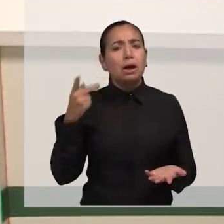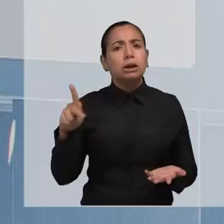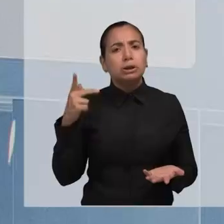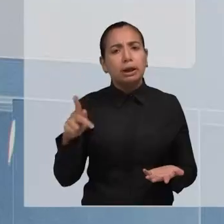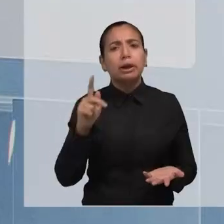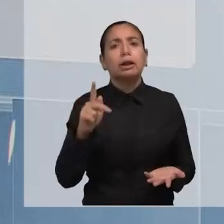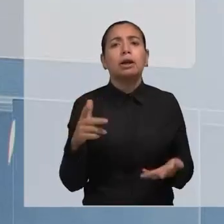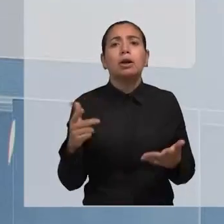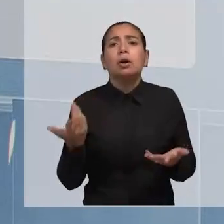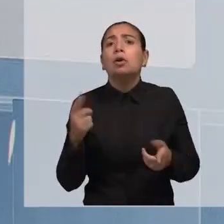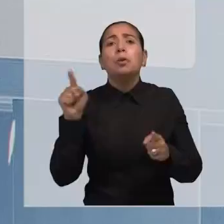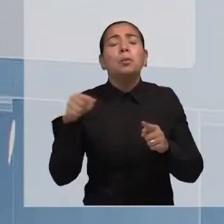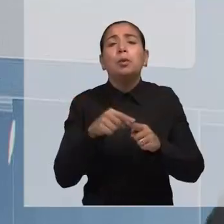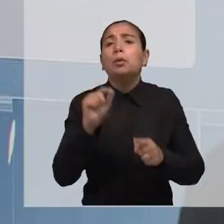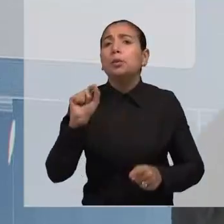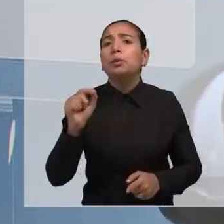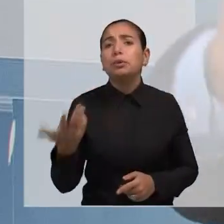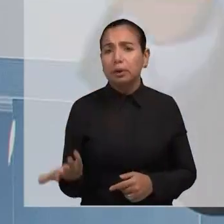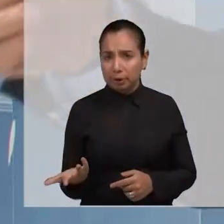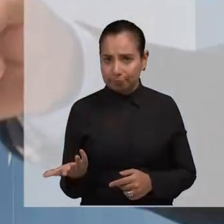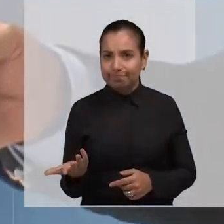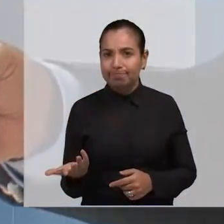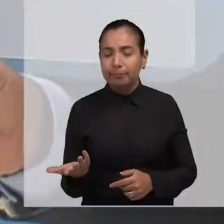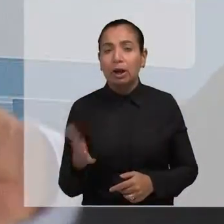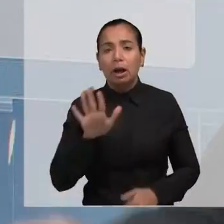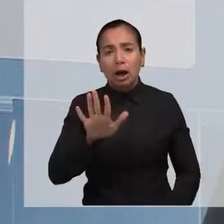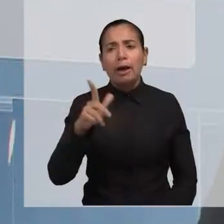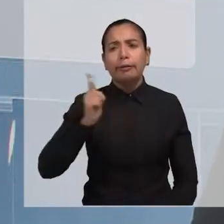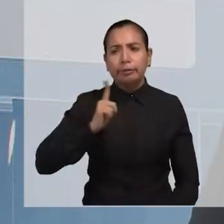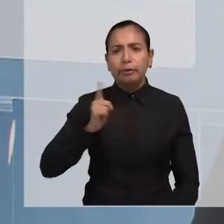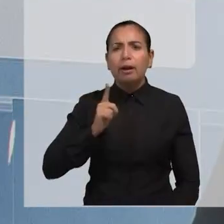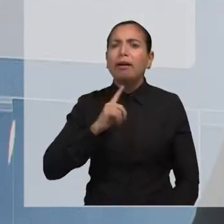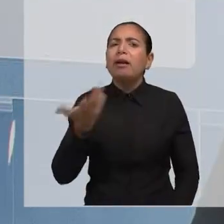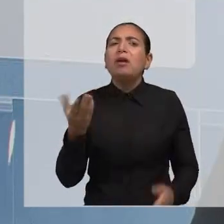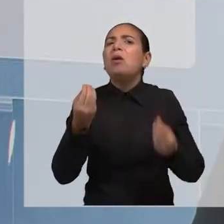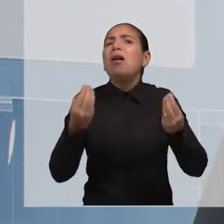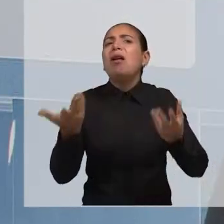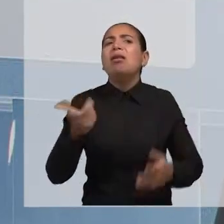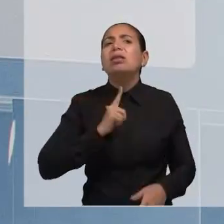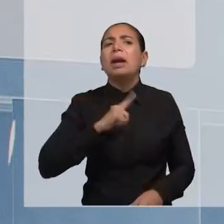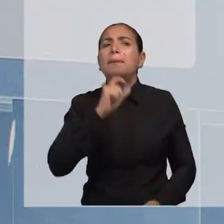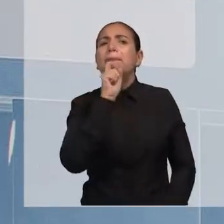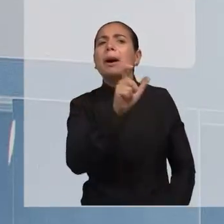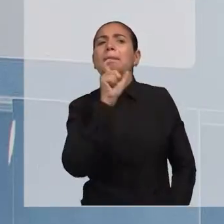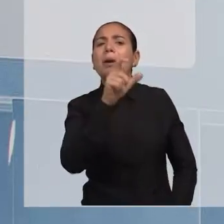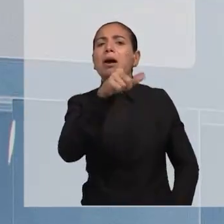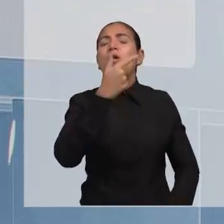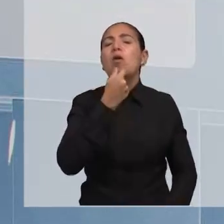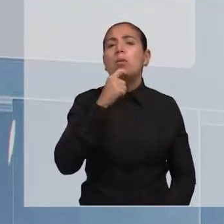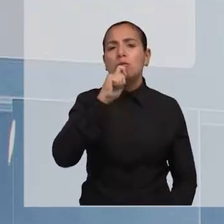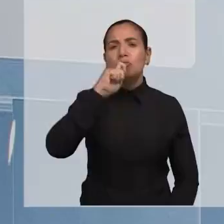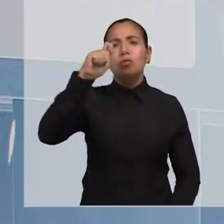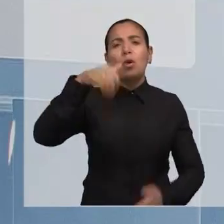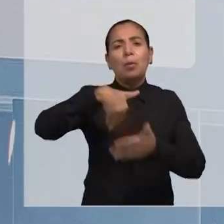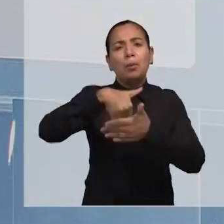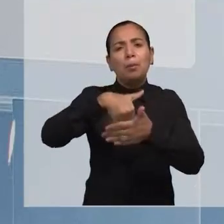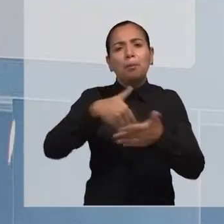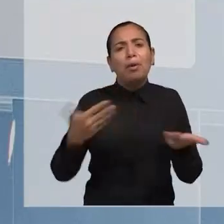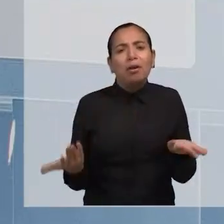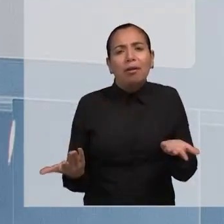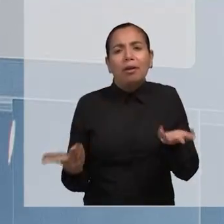mãe da promotora. Não, ele usou uma palavra que todo mundo usa para xingar o juiz no futebol. E era o promotor, na realidade não era o promotor, era a